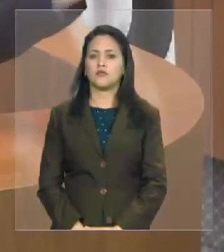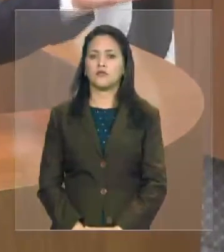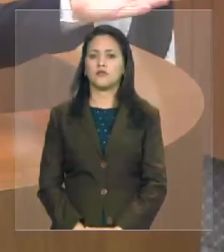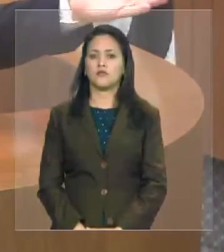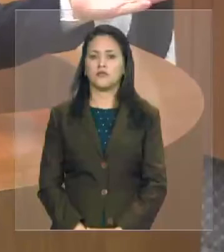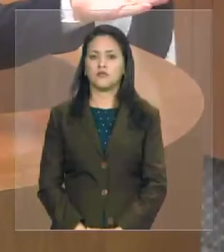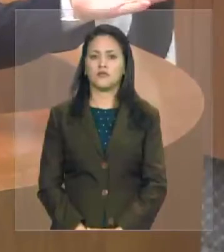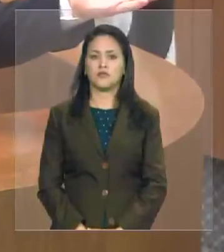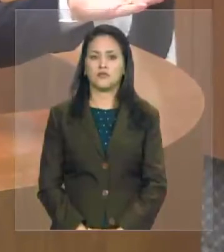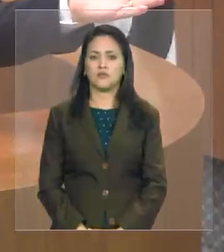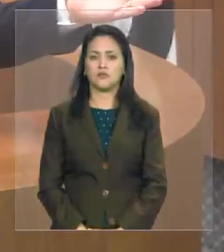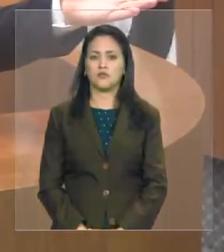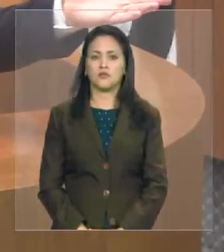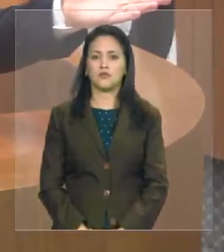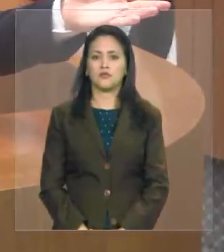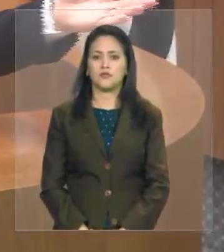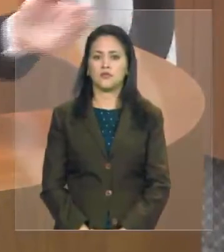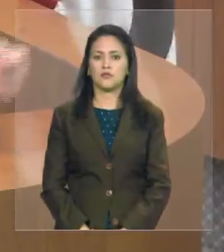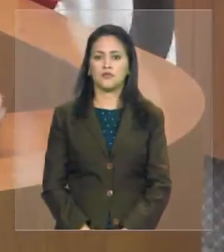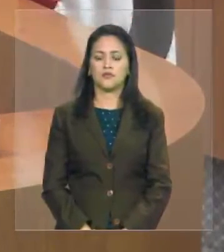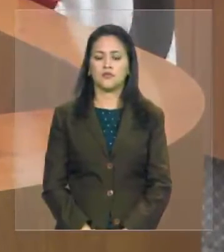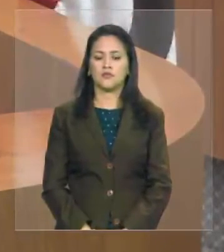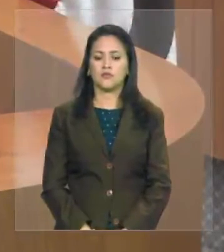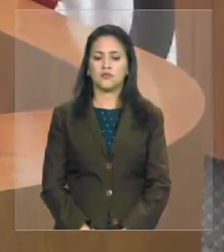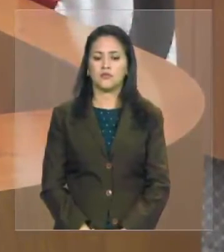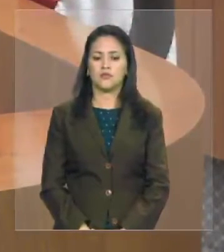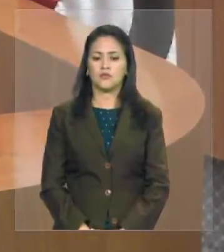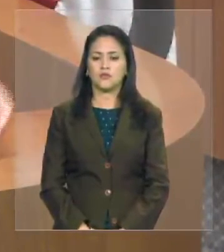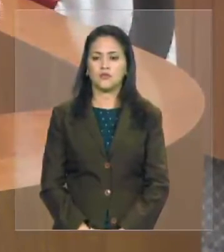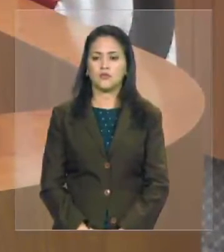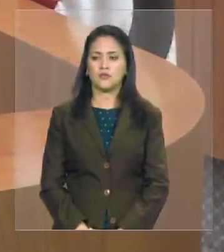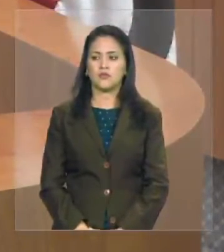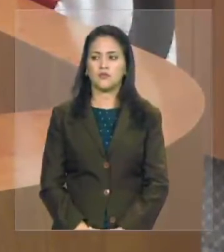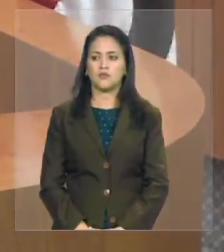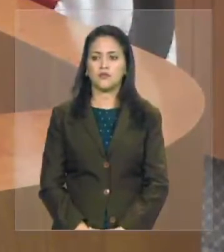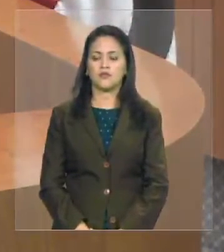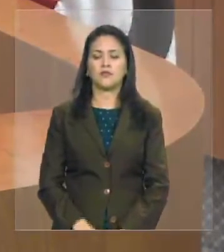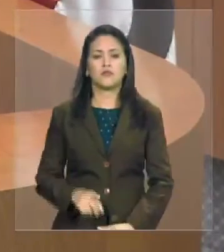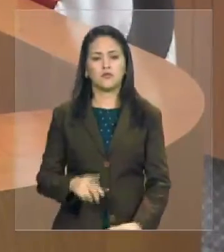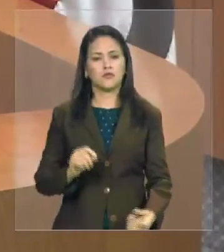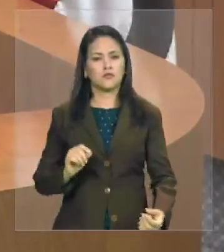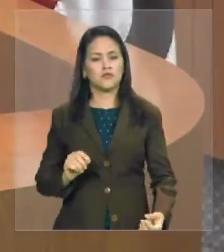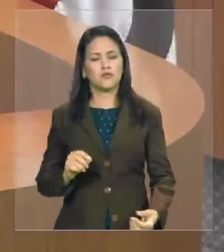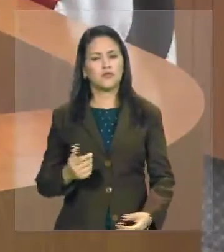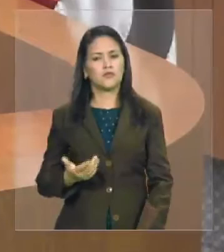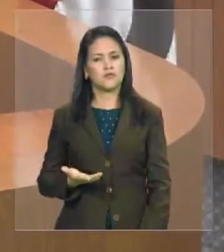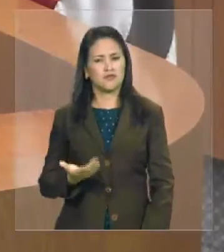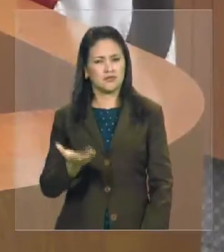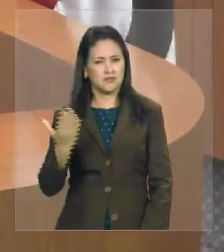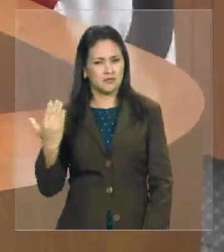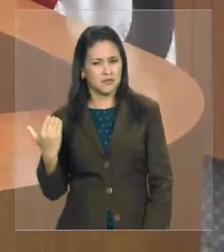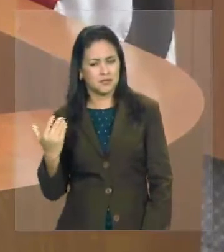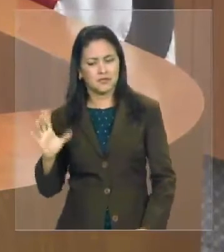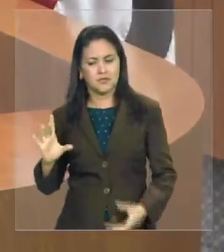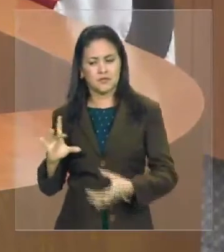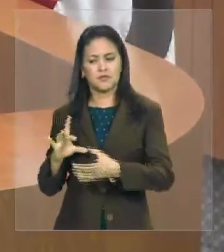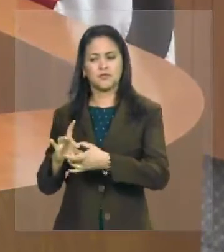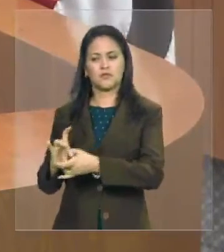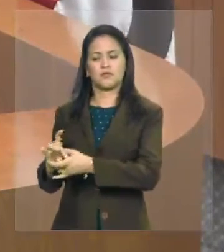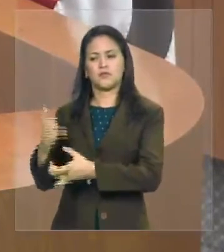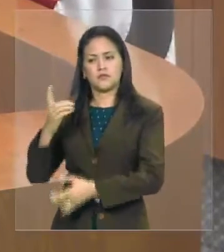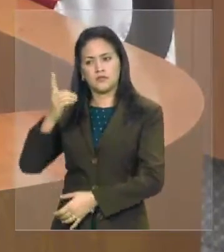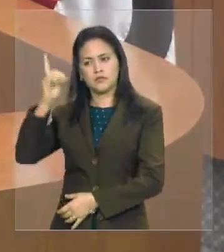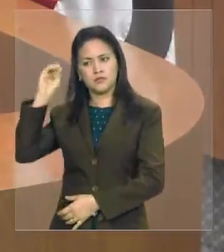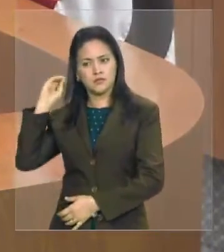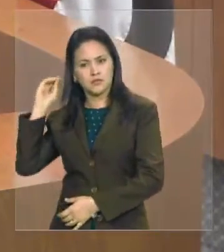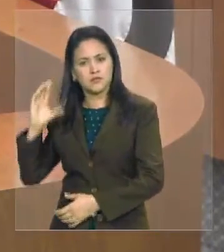participar de um provável governo Temer, participaram do governo Dilma, participaram do governo Lula, participaram do